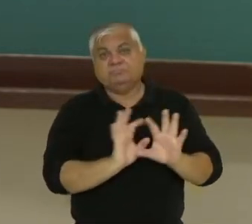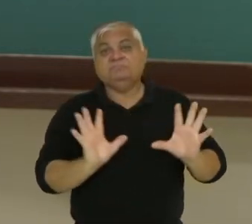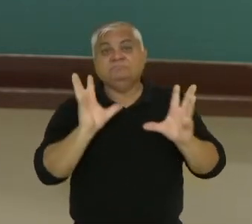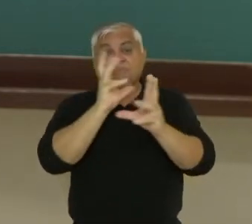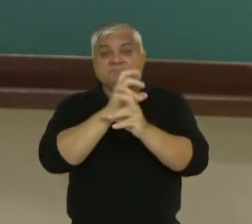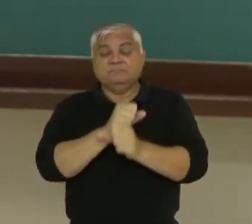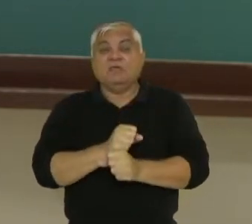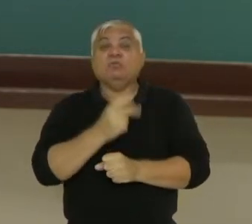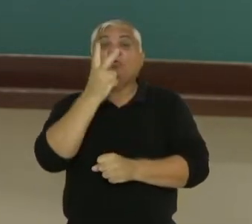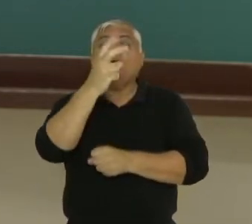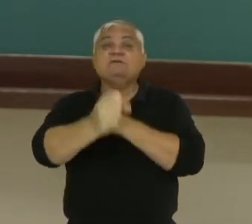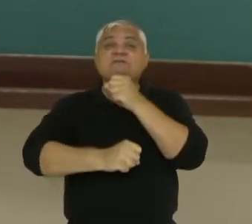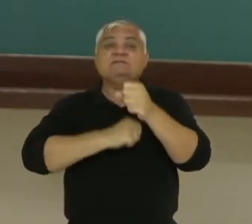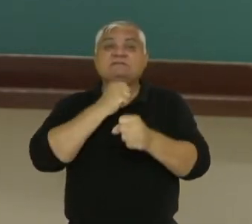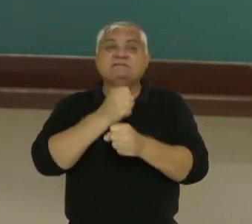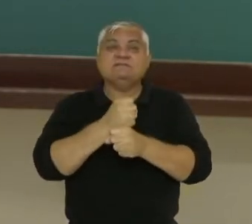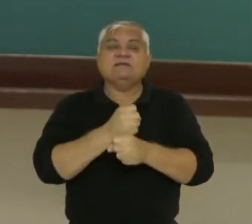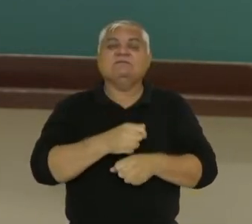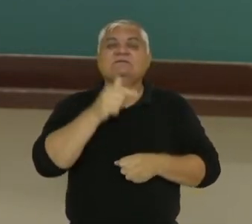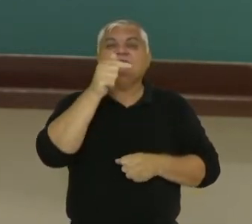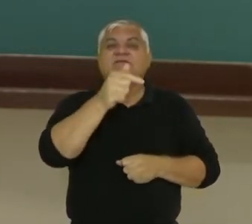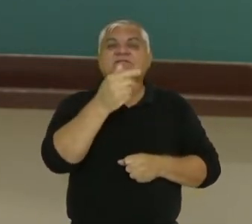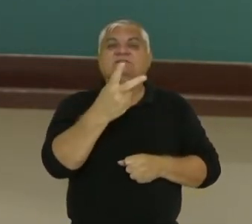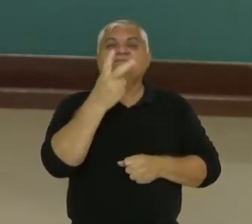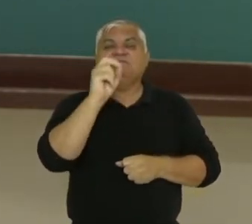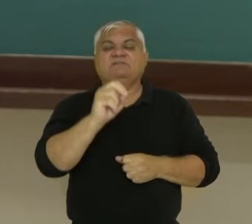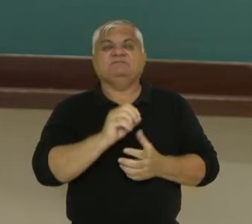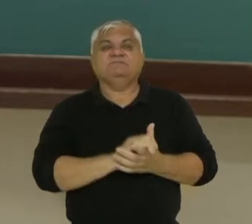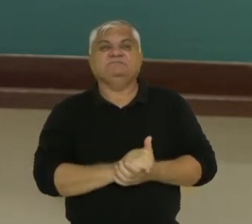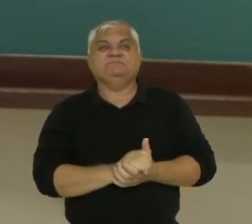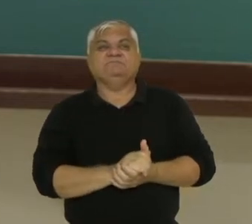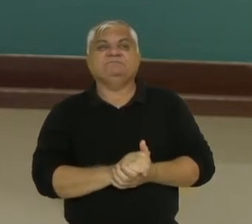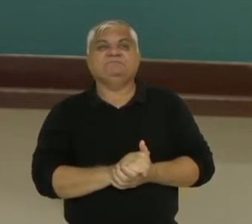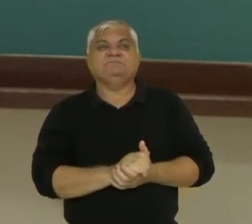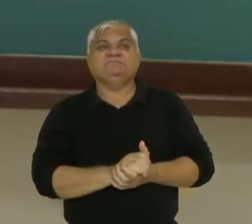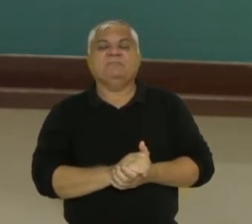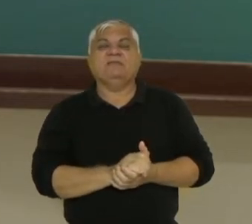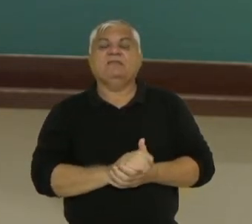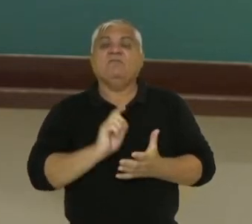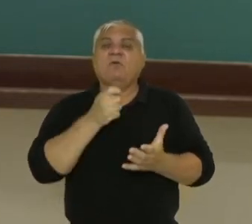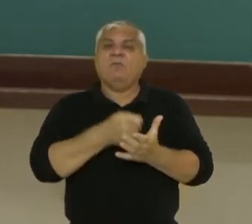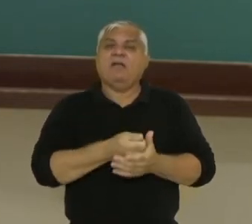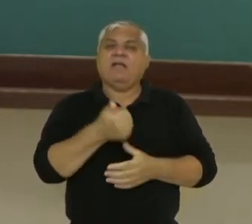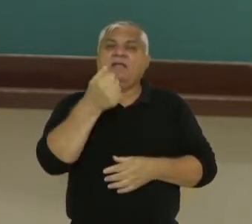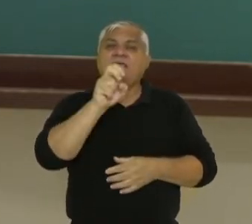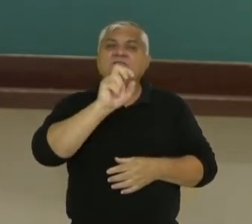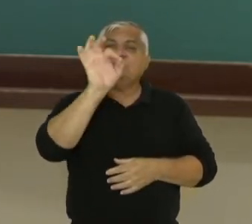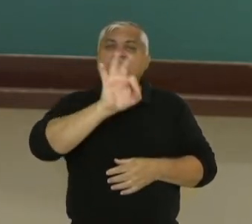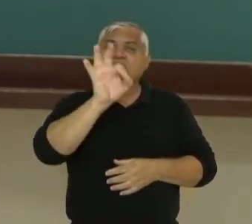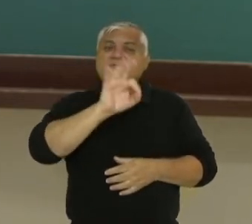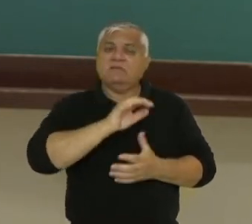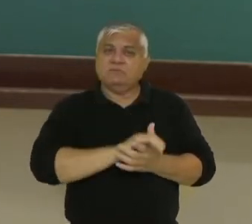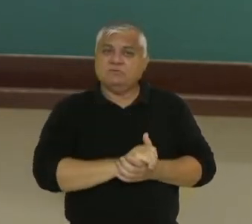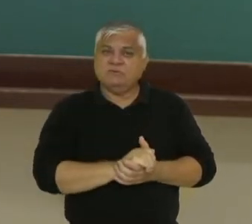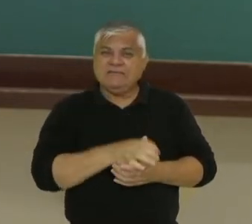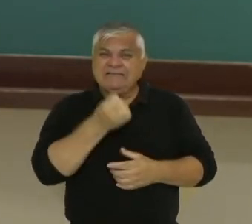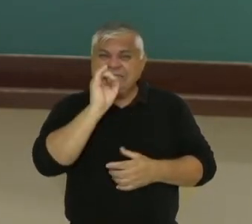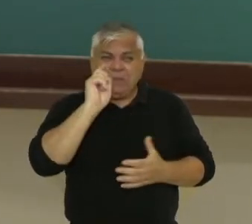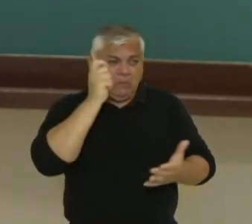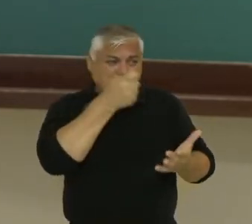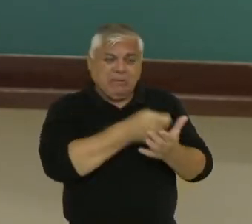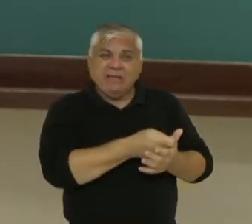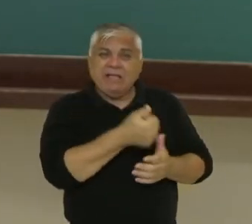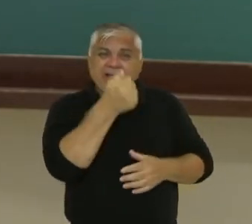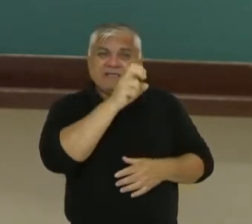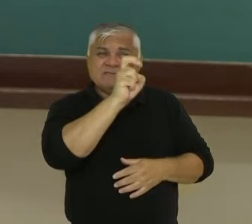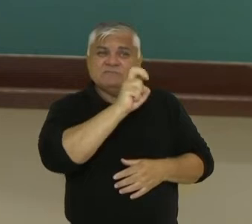Então, 2 anos vai ser acima de 720 dias. Ou seja, nós vamos pagar 15%. Se eu vou pagar